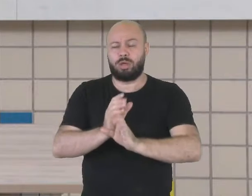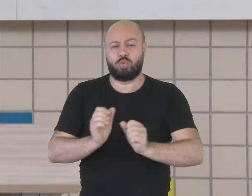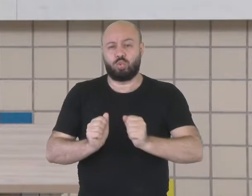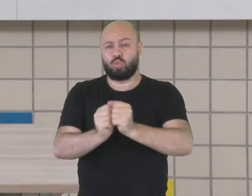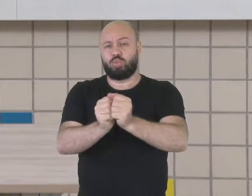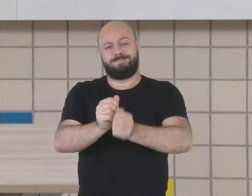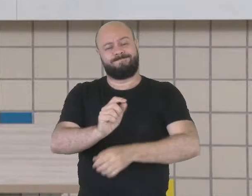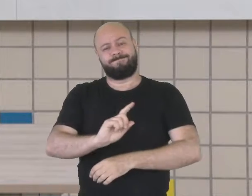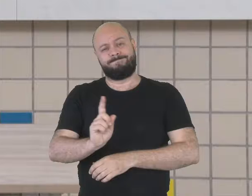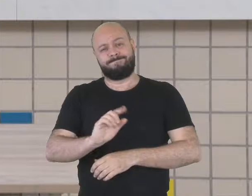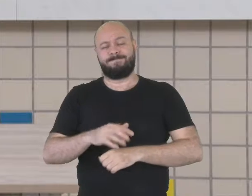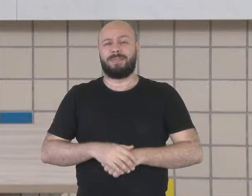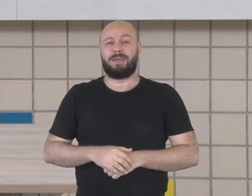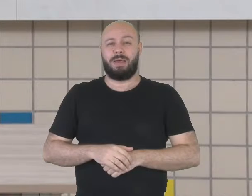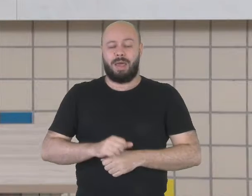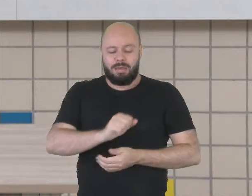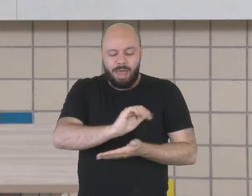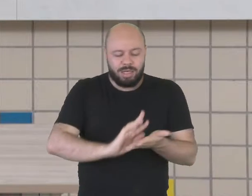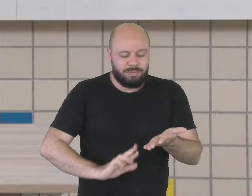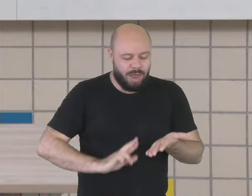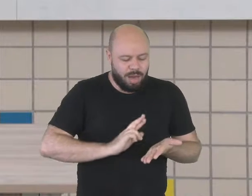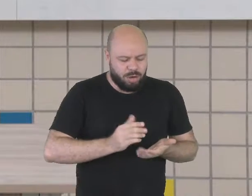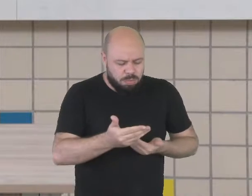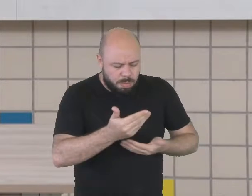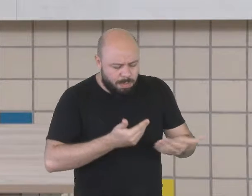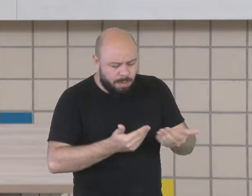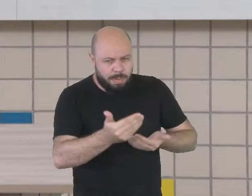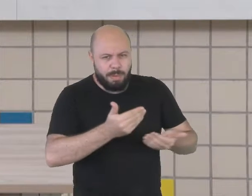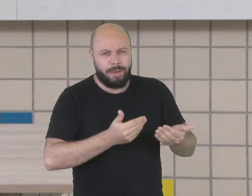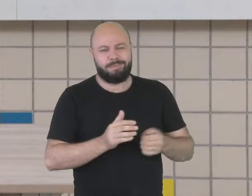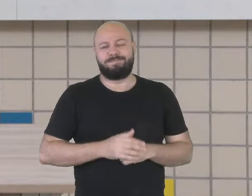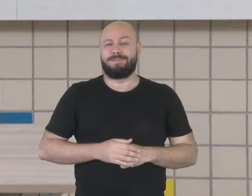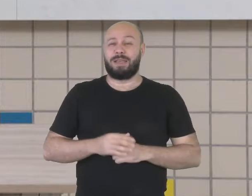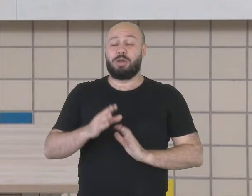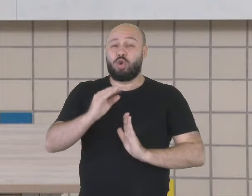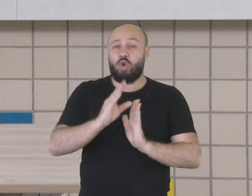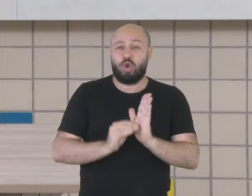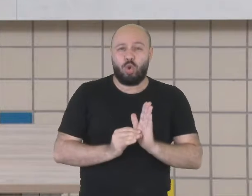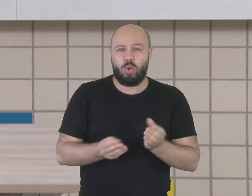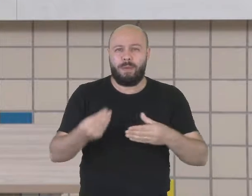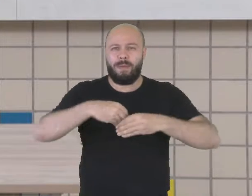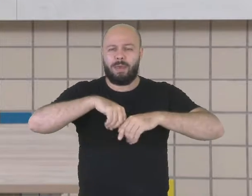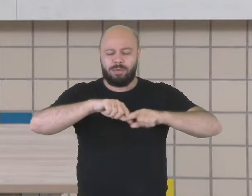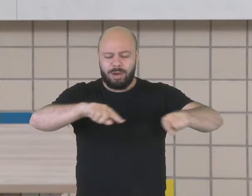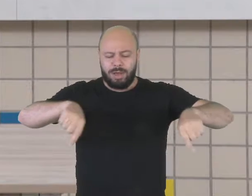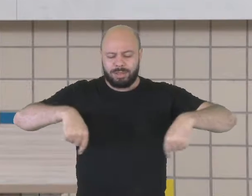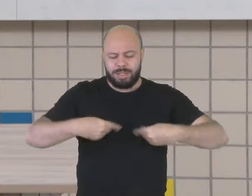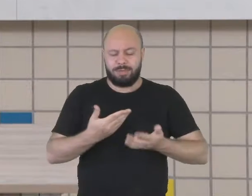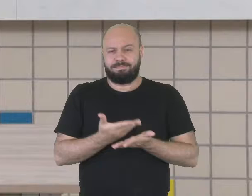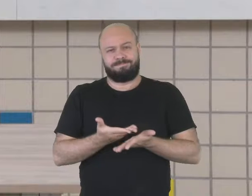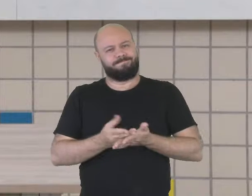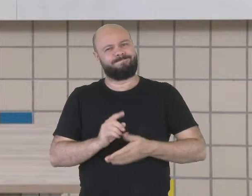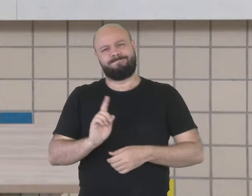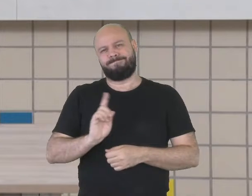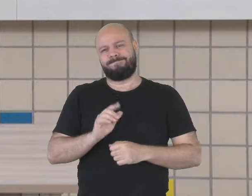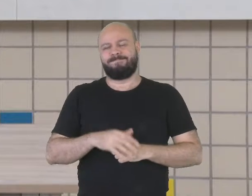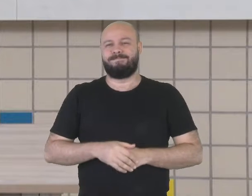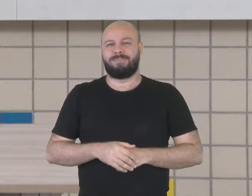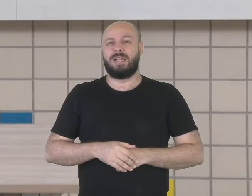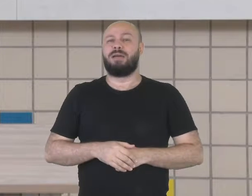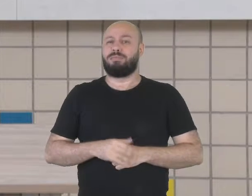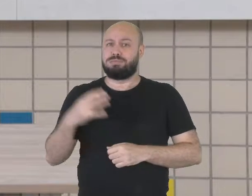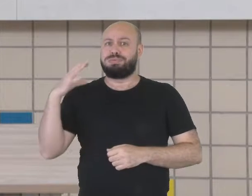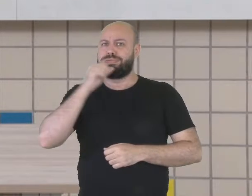juntos, fazer as nossas atividades, os nossos desenvolvimentos do nosso conteúdo em sala de aula. Foi bastante